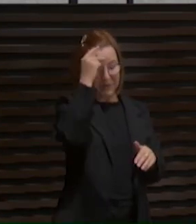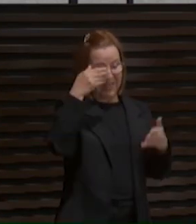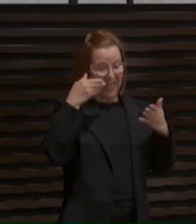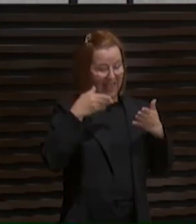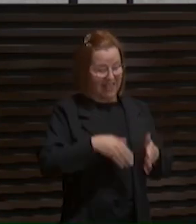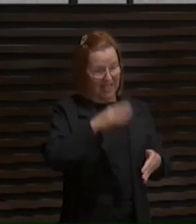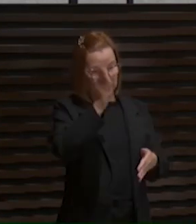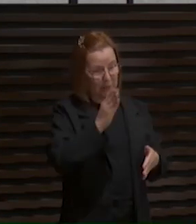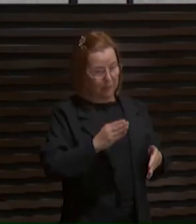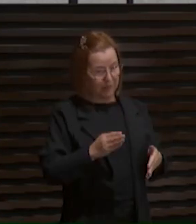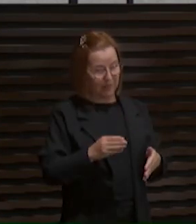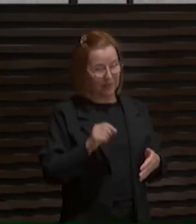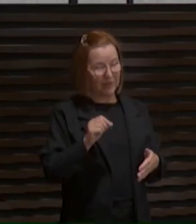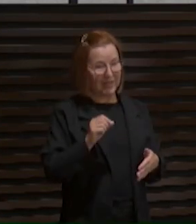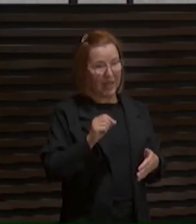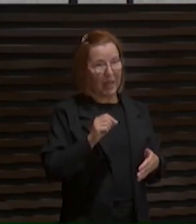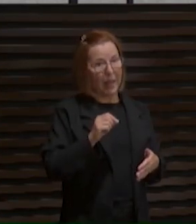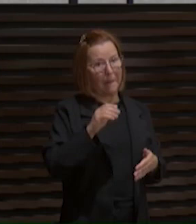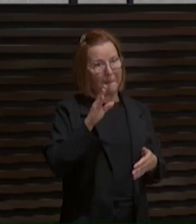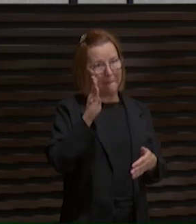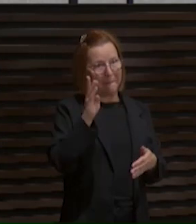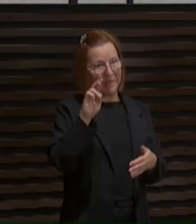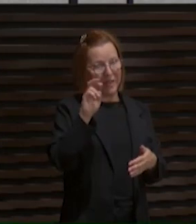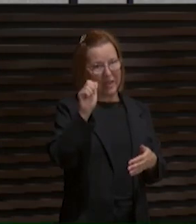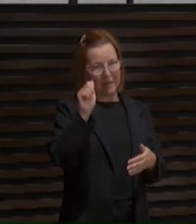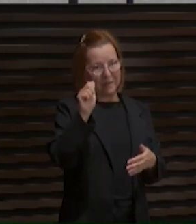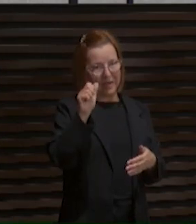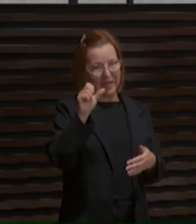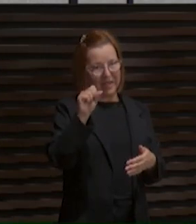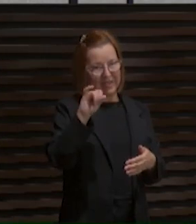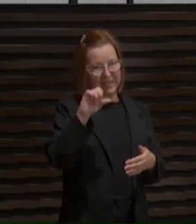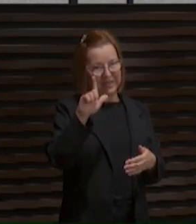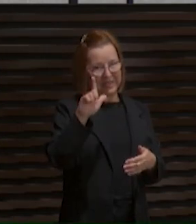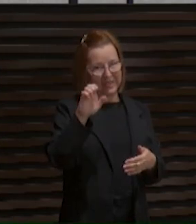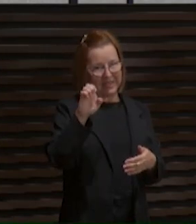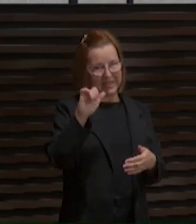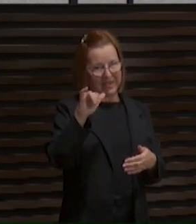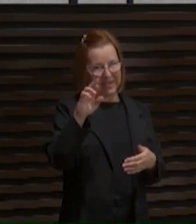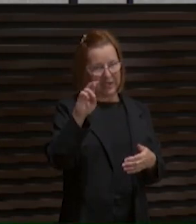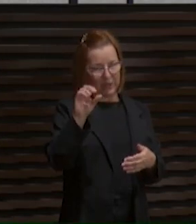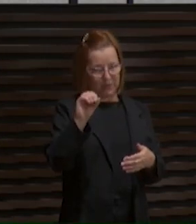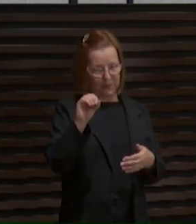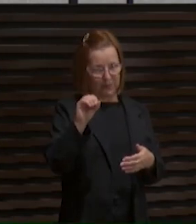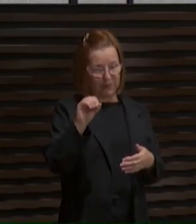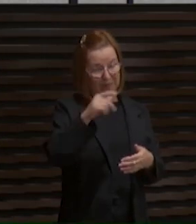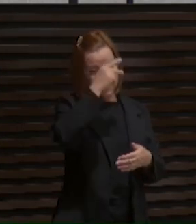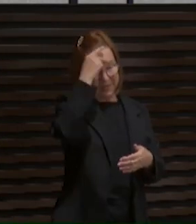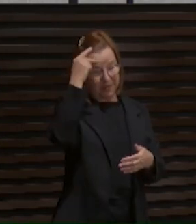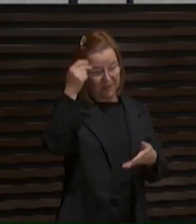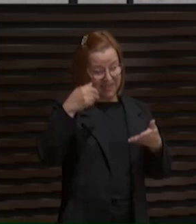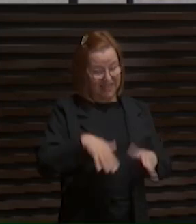de novo em Cristo Jesus e entra no reino da justiça é o quê? É justificado e chamado a ser